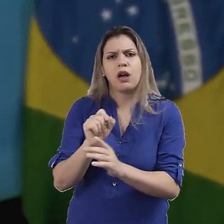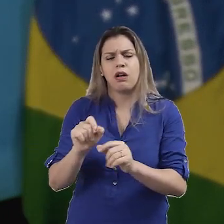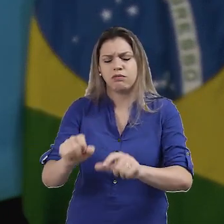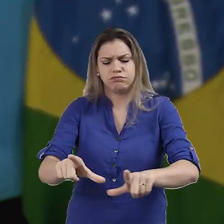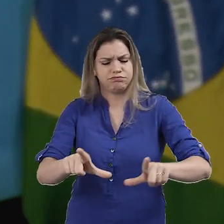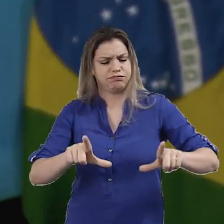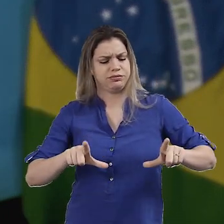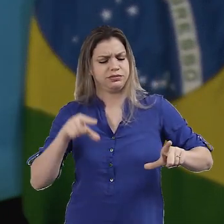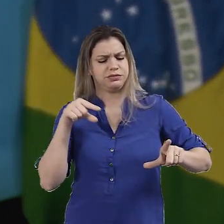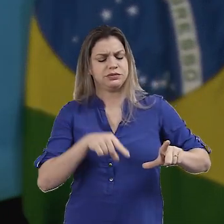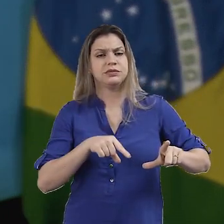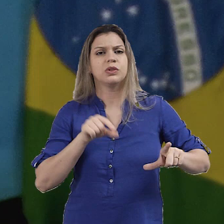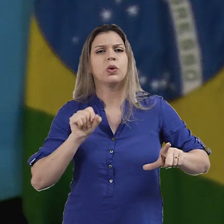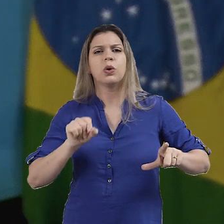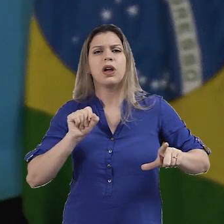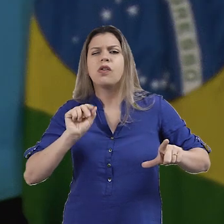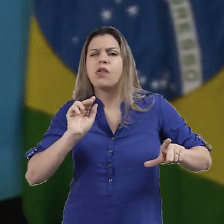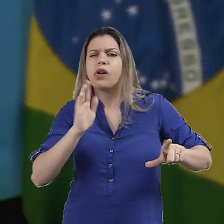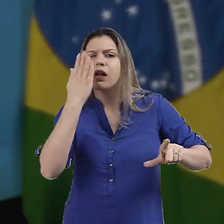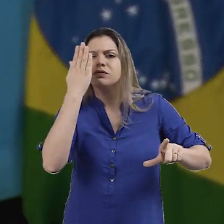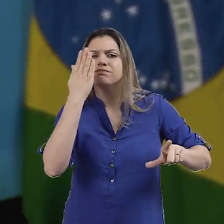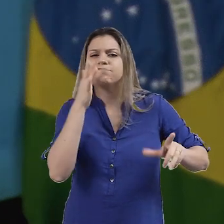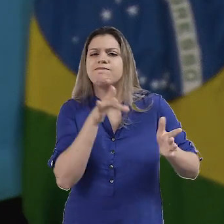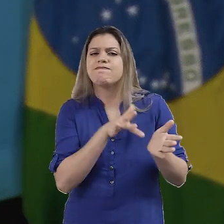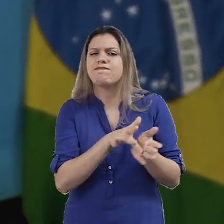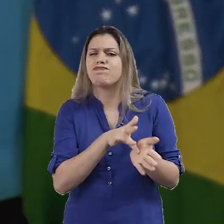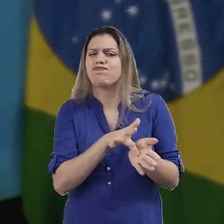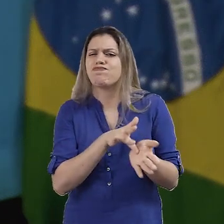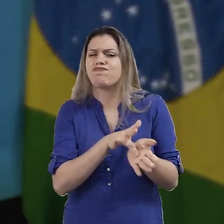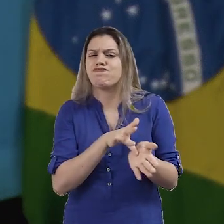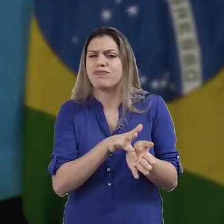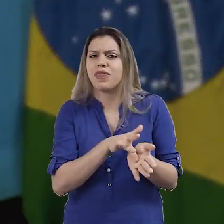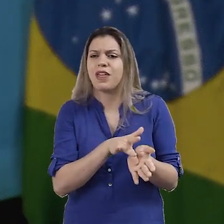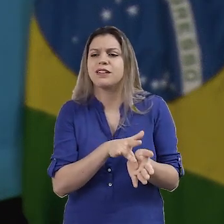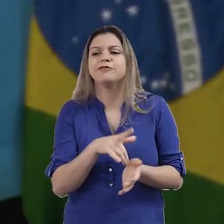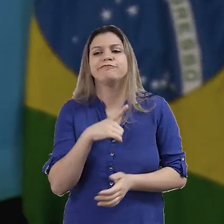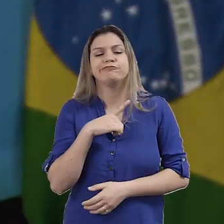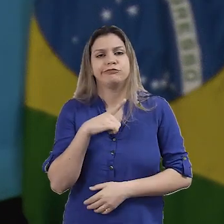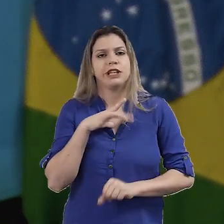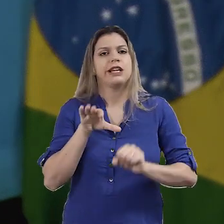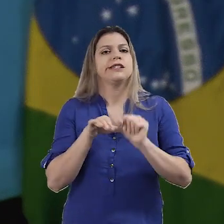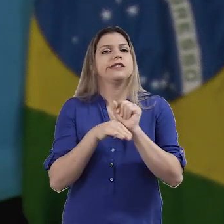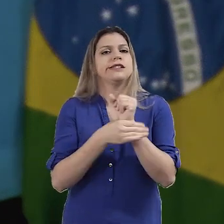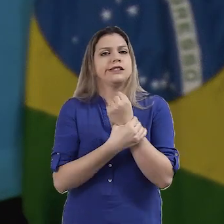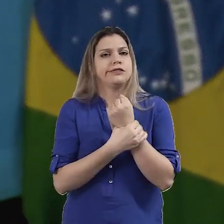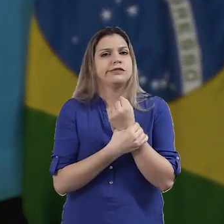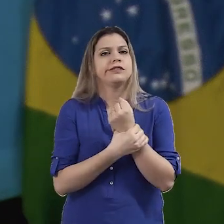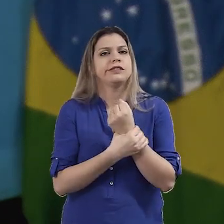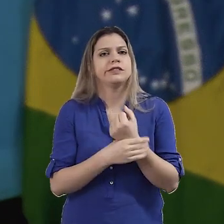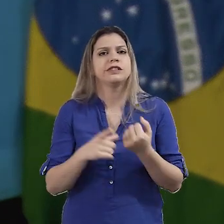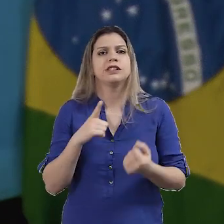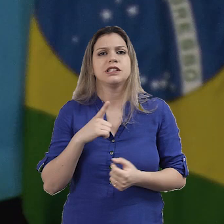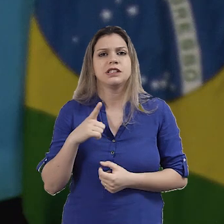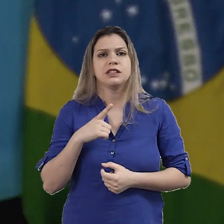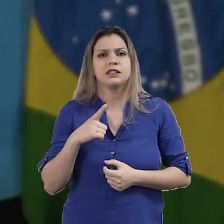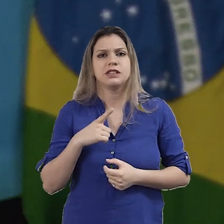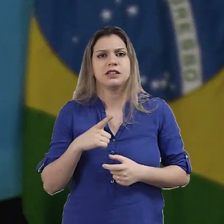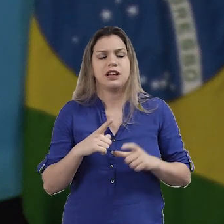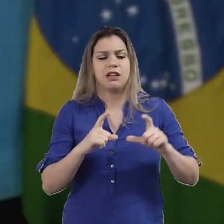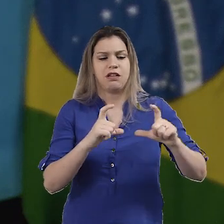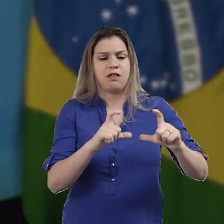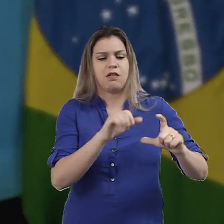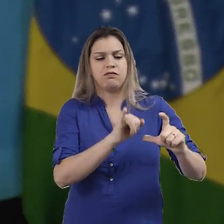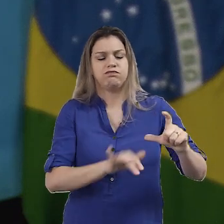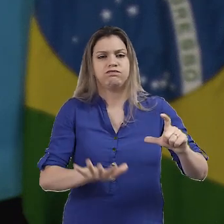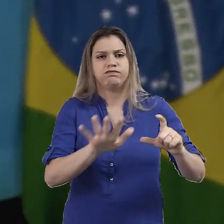o atestado emitido estava falsificado. Então tem toda uma questão de segurança, tem aquele QR Code que